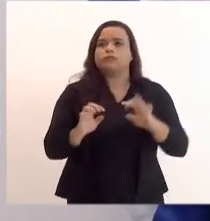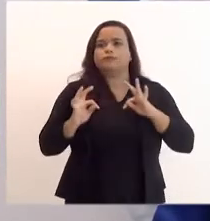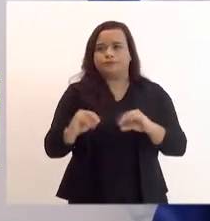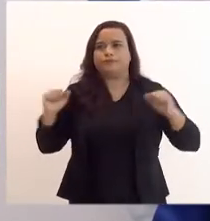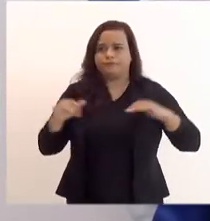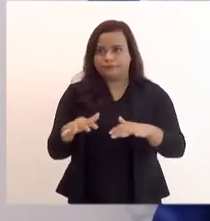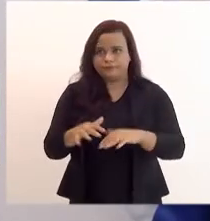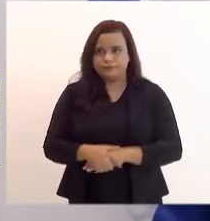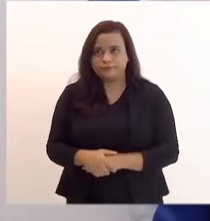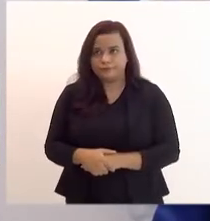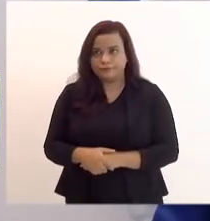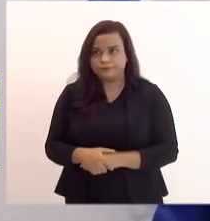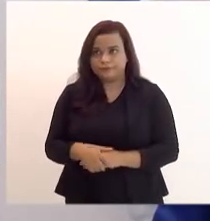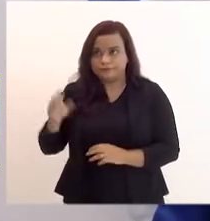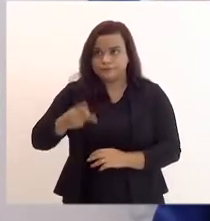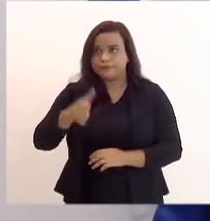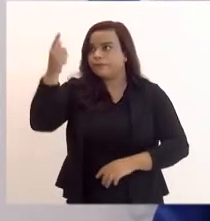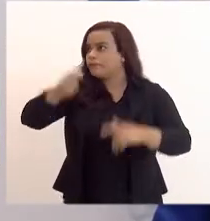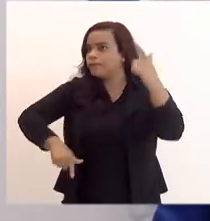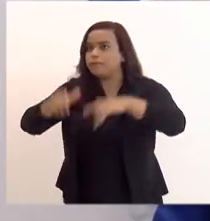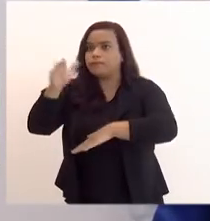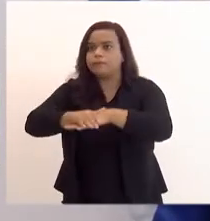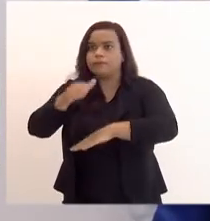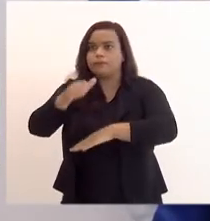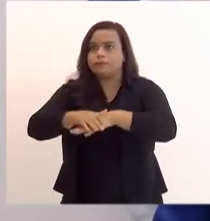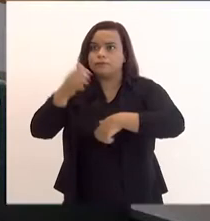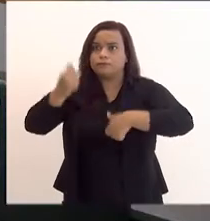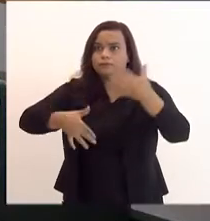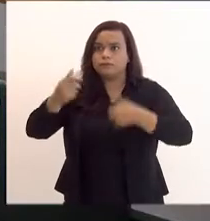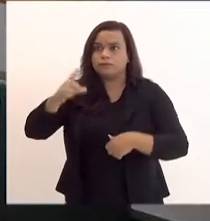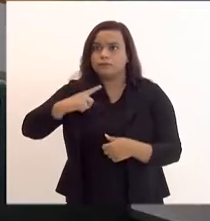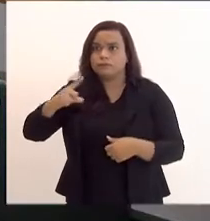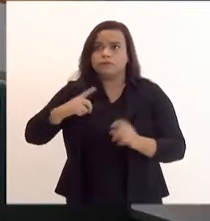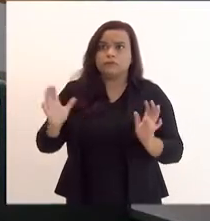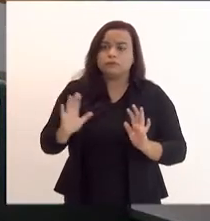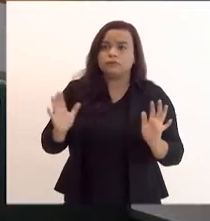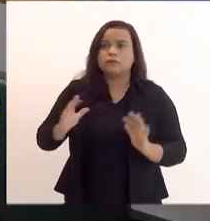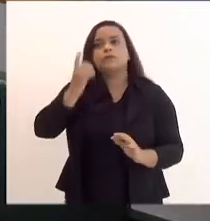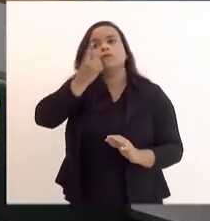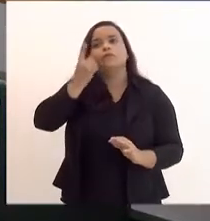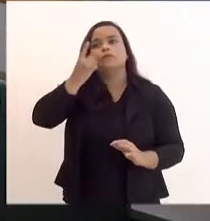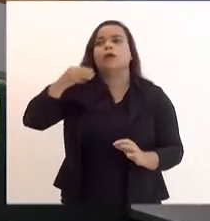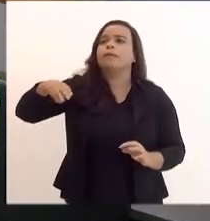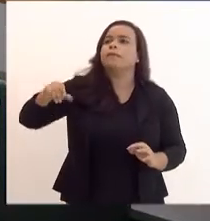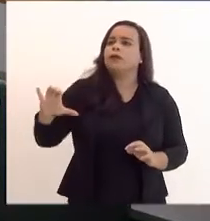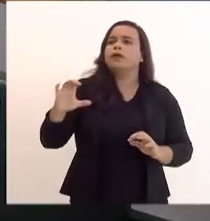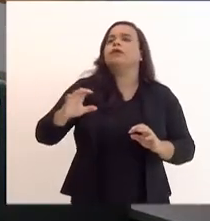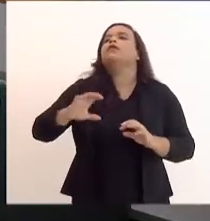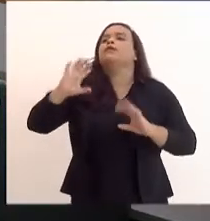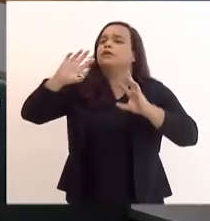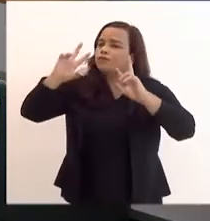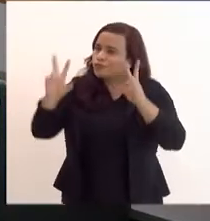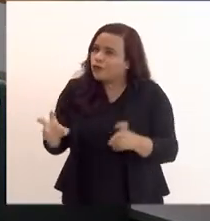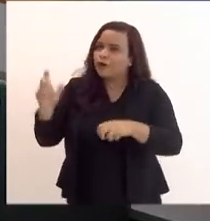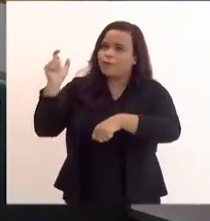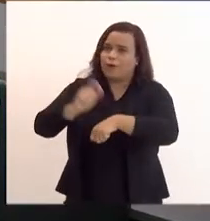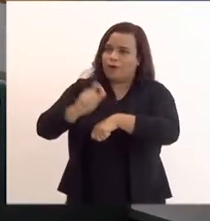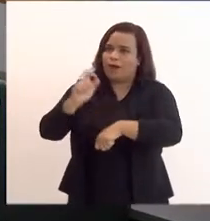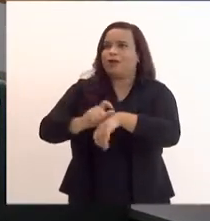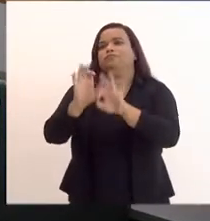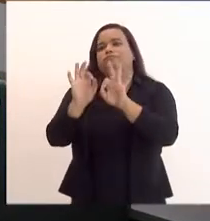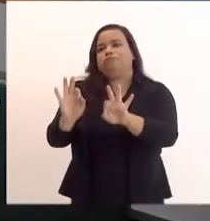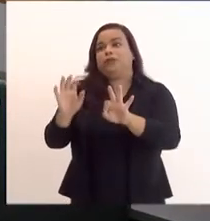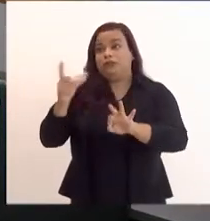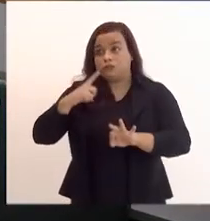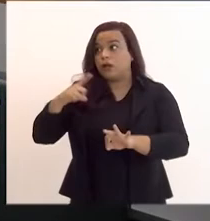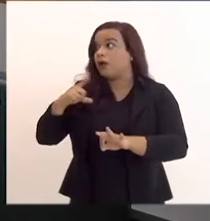Então, vamos seguir a pauta. Mais alguém quer fazer alguma questão de ordem? Pela ordem, deputado Mins. Exatamente ligado à questão do horário. Eu estava tendo uma audiência